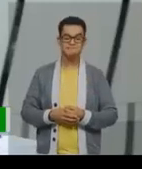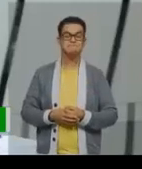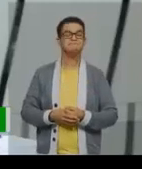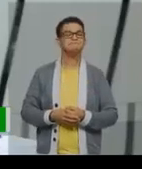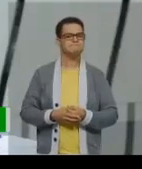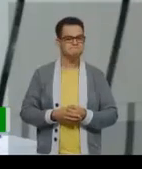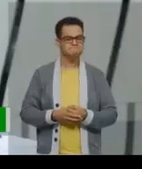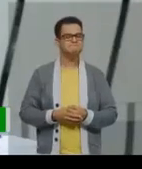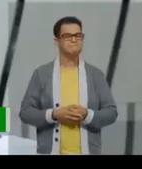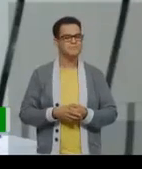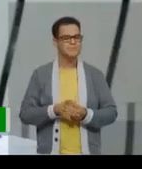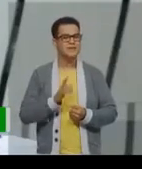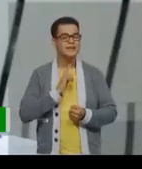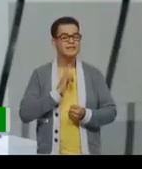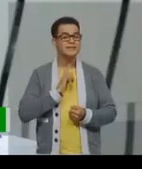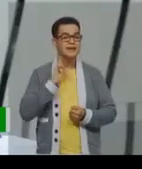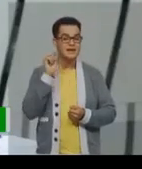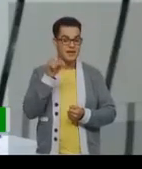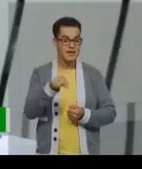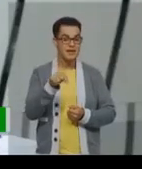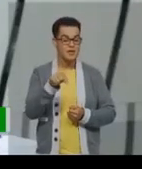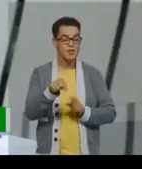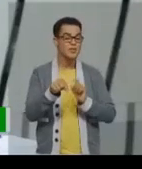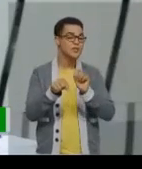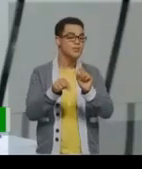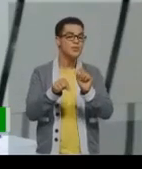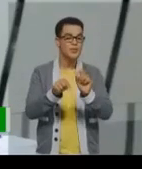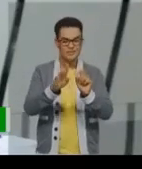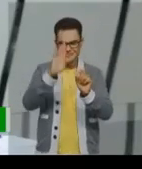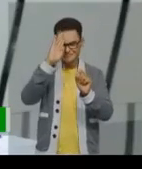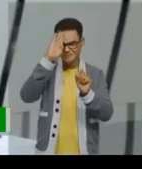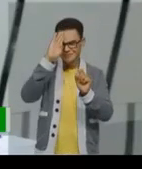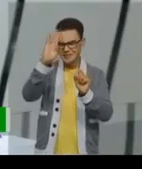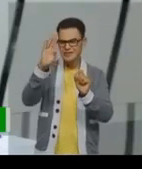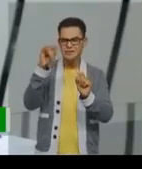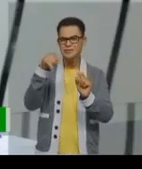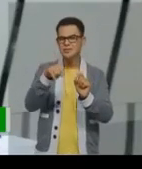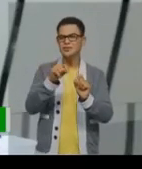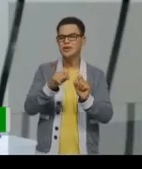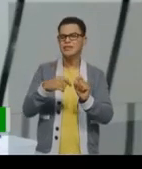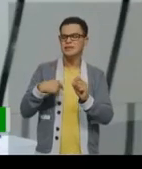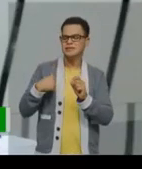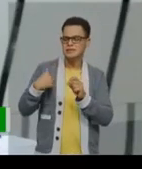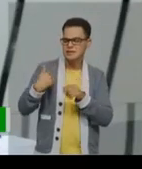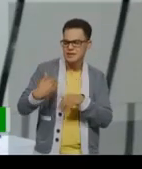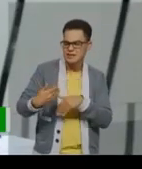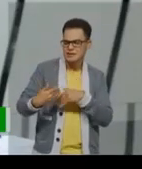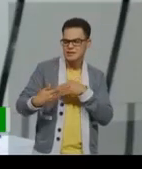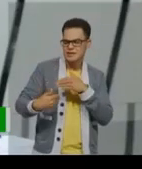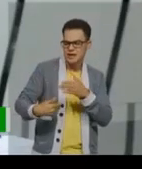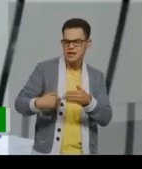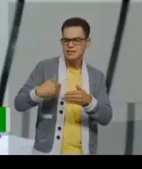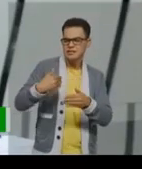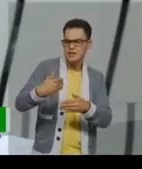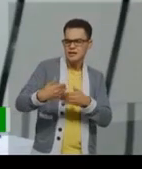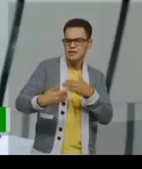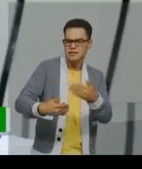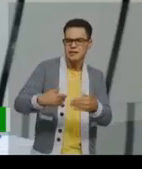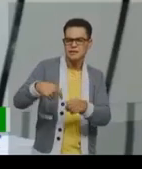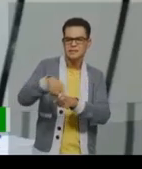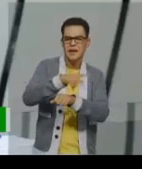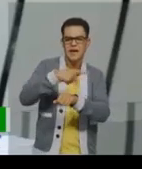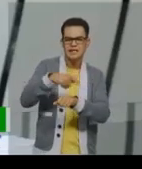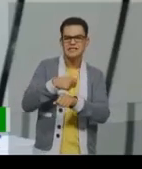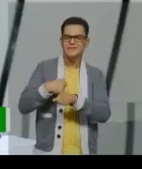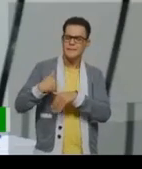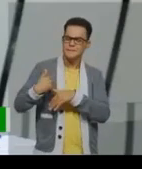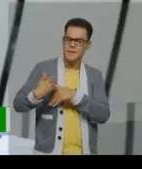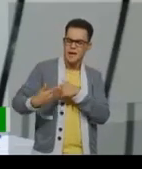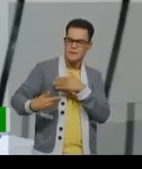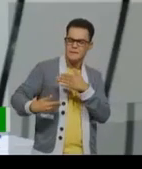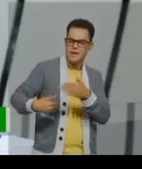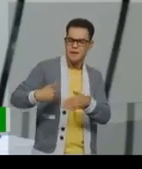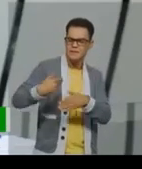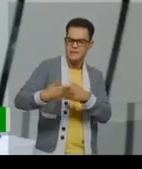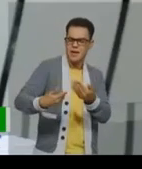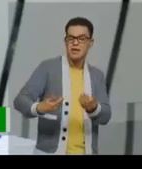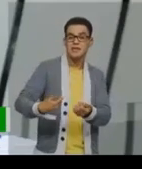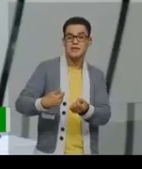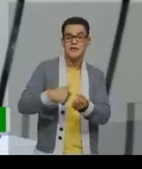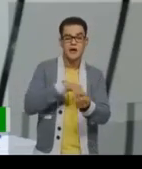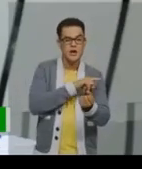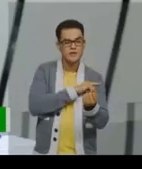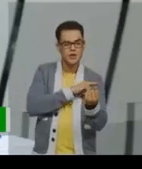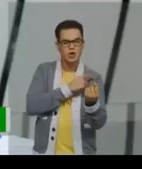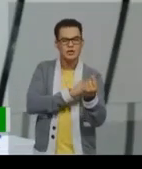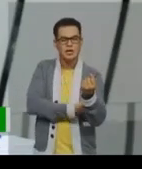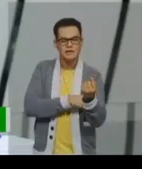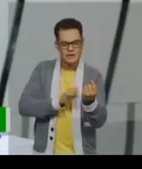principalmente, com o passar, o desenvolver desses países, com o crescimento desses países, aí, o fortalecimento, é